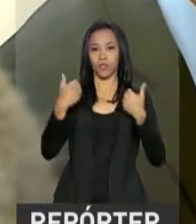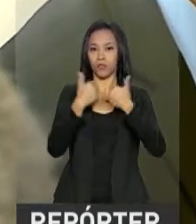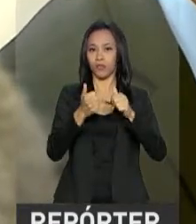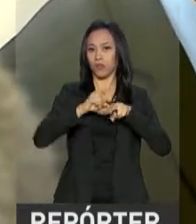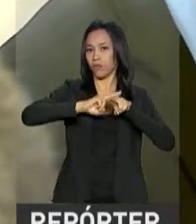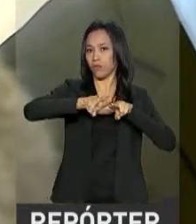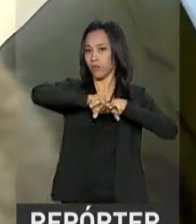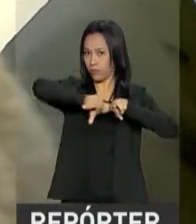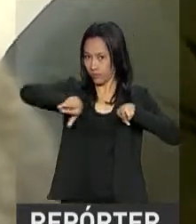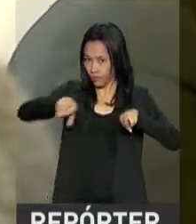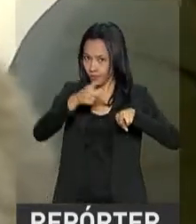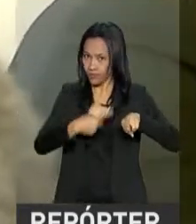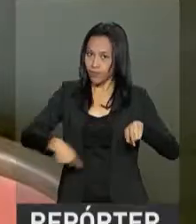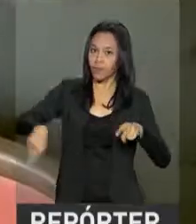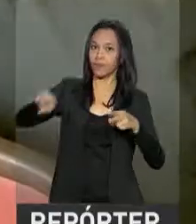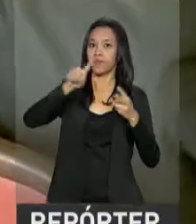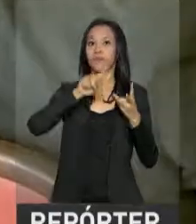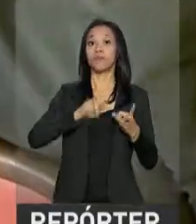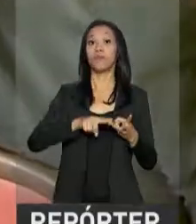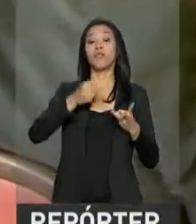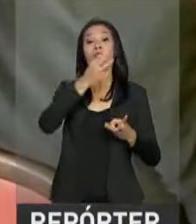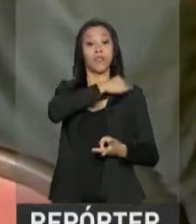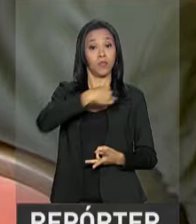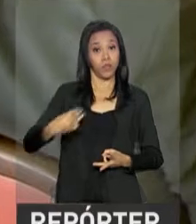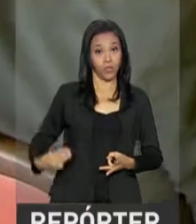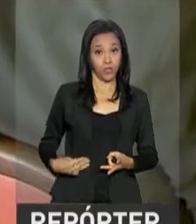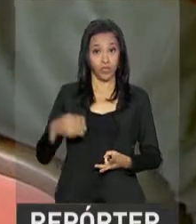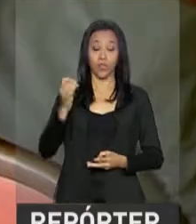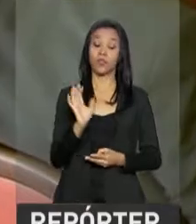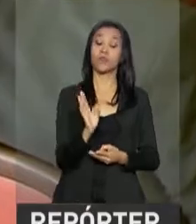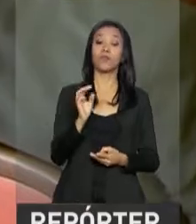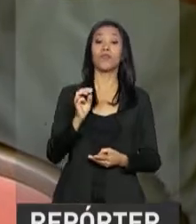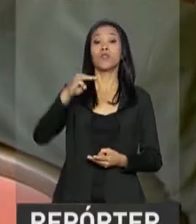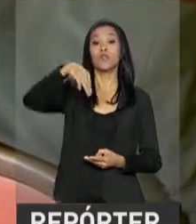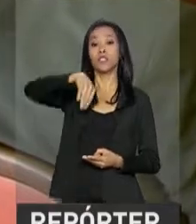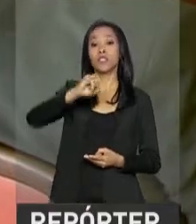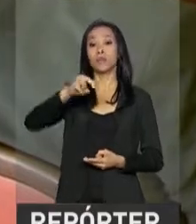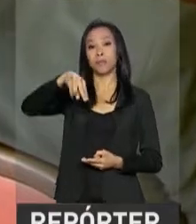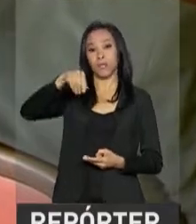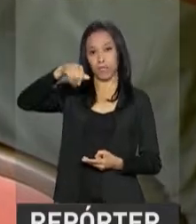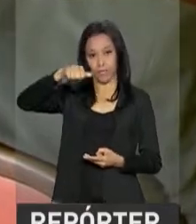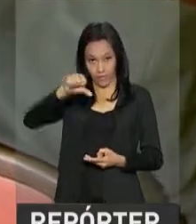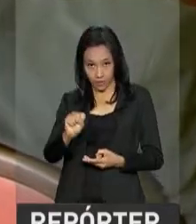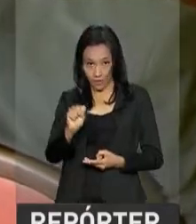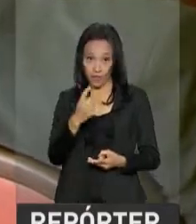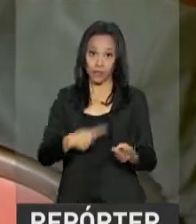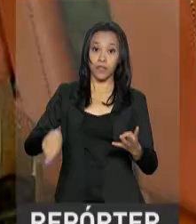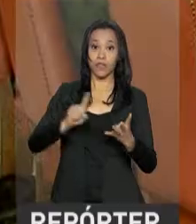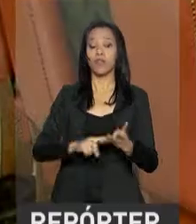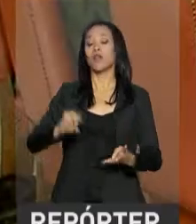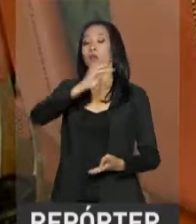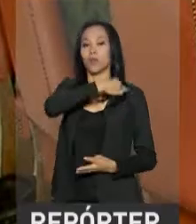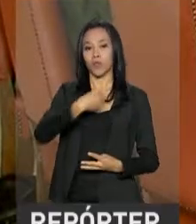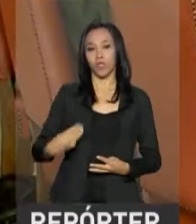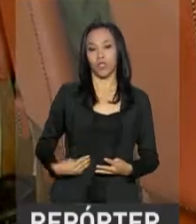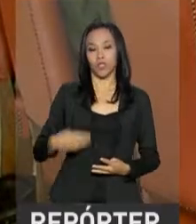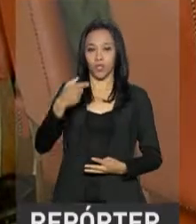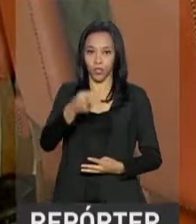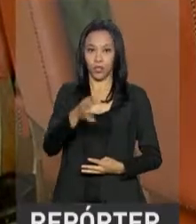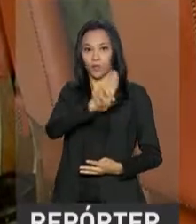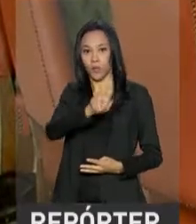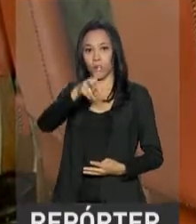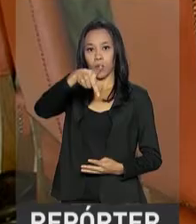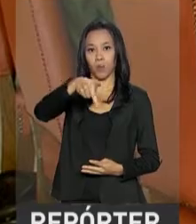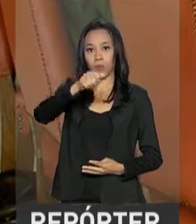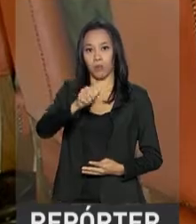aviação civil walter casimiro eo ministro de minas e energia moreira franco o ministro chefe da casa civil eliseu padilha